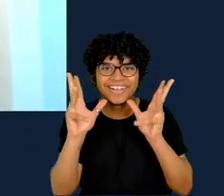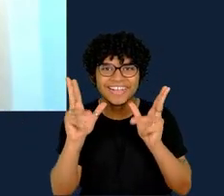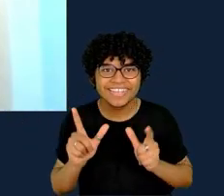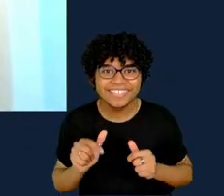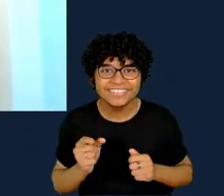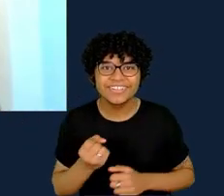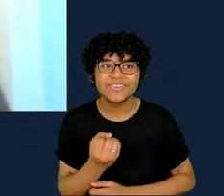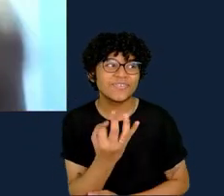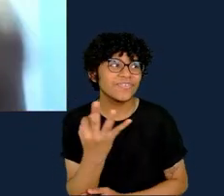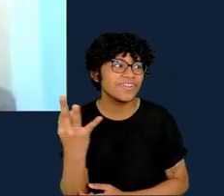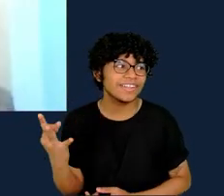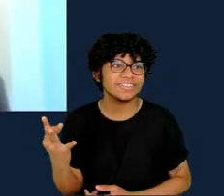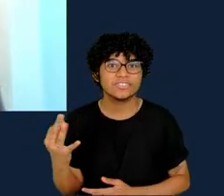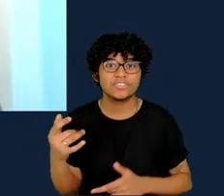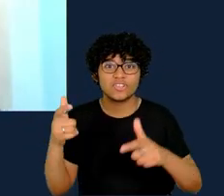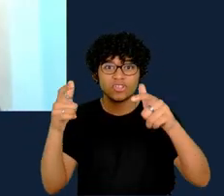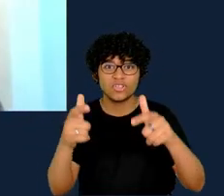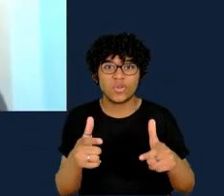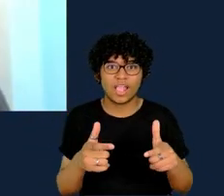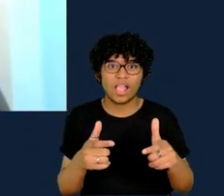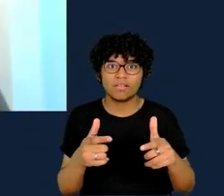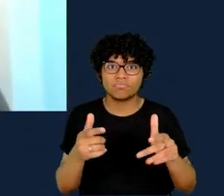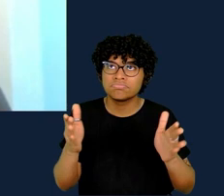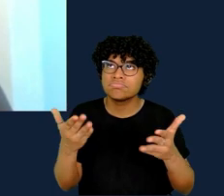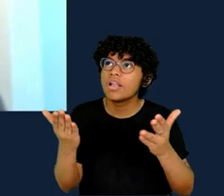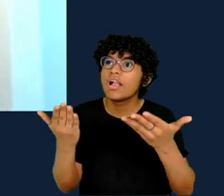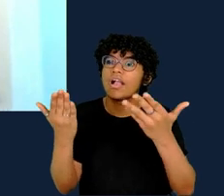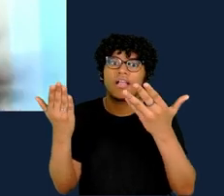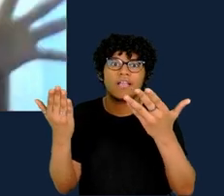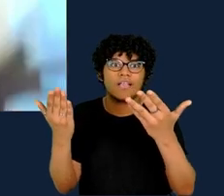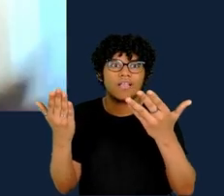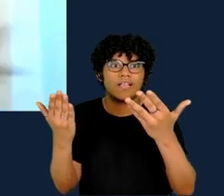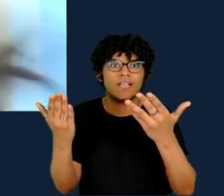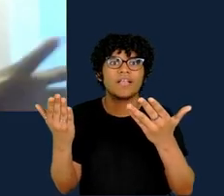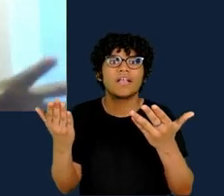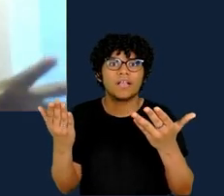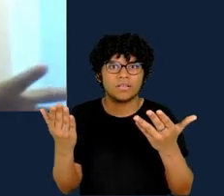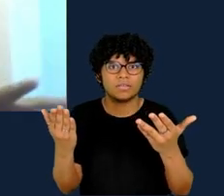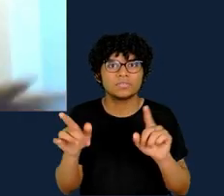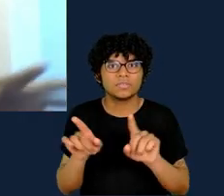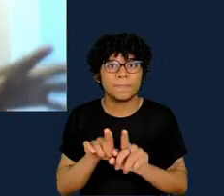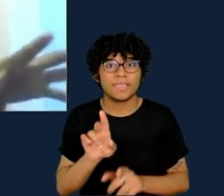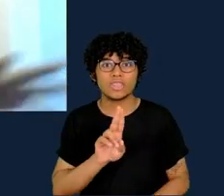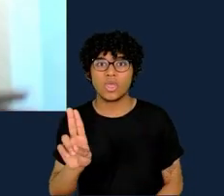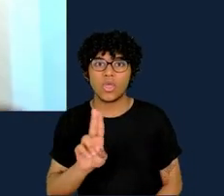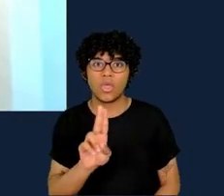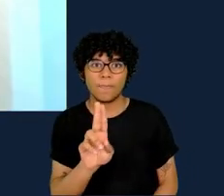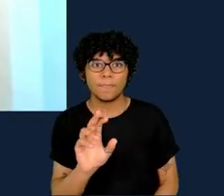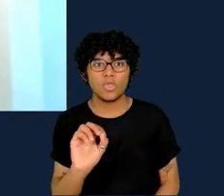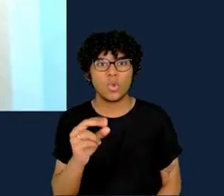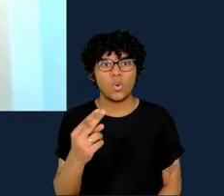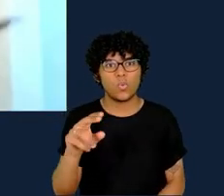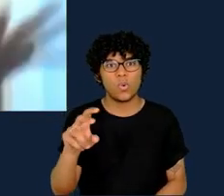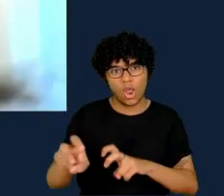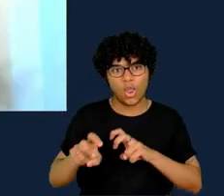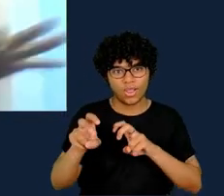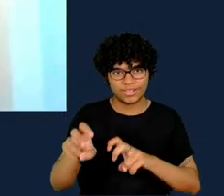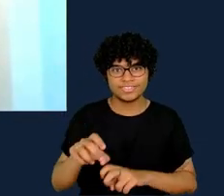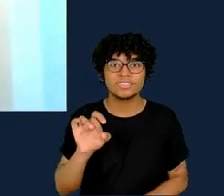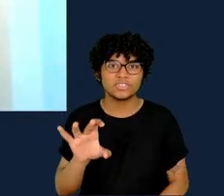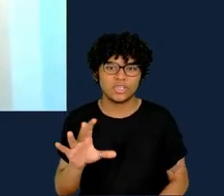sagrados tem, quais são os nomes... ou então destinado só roça, né? Uma coisa que eu gosto,